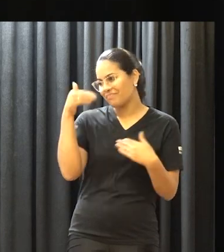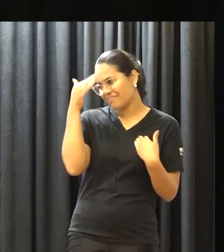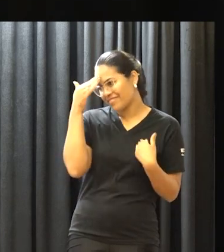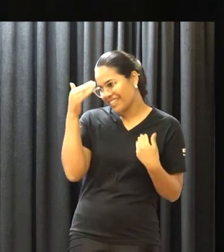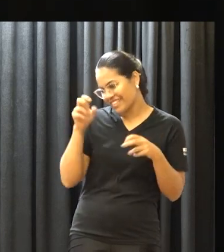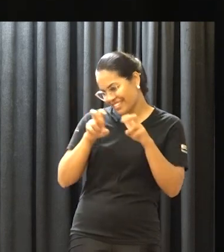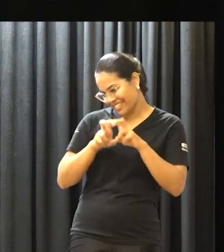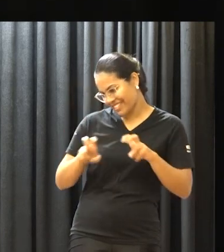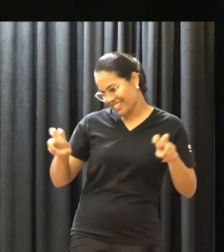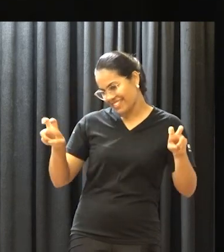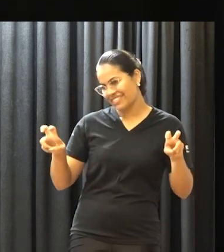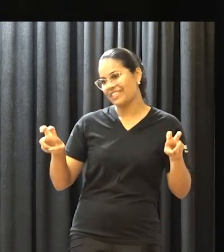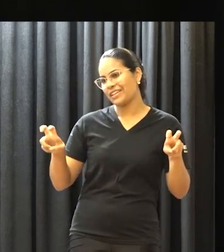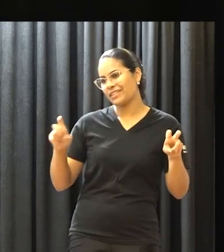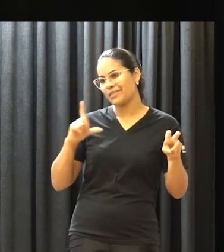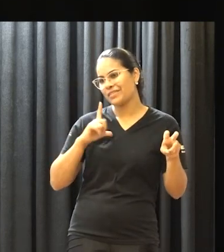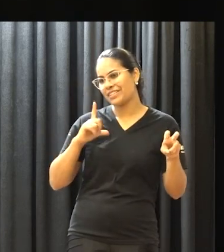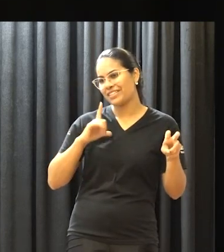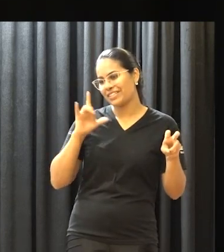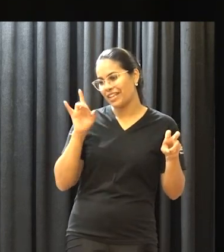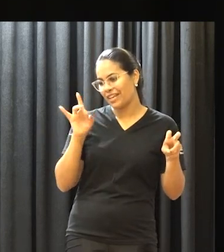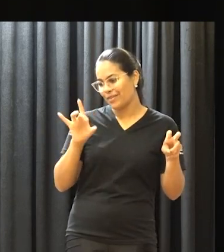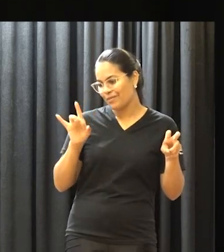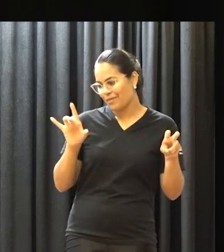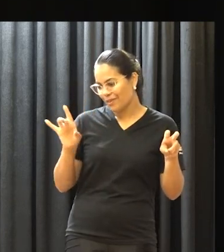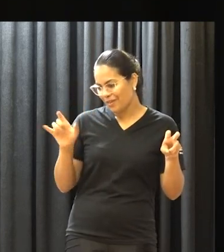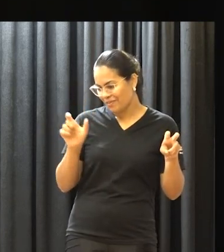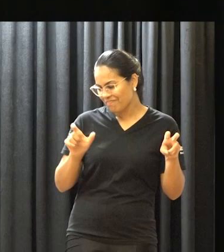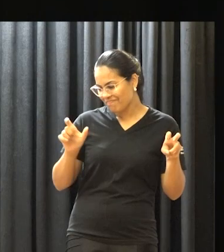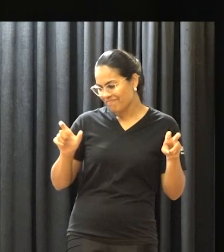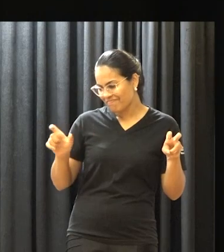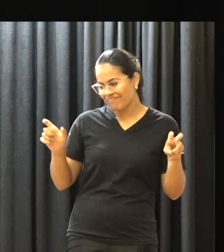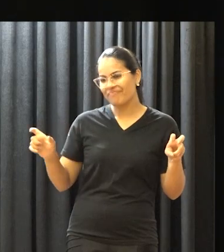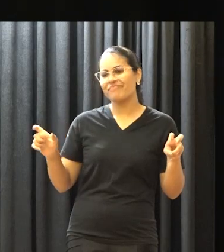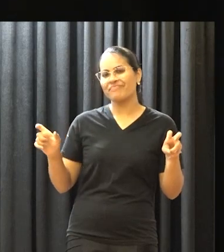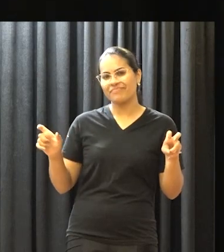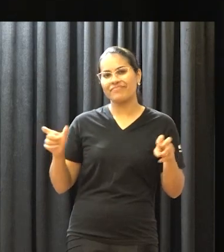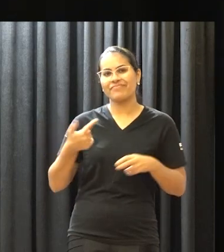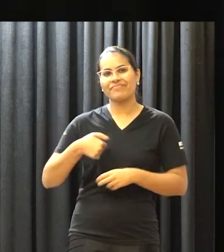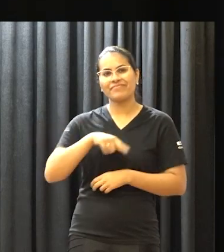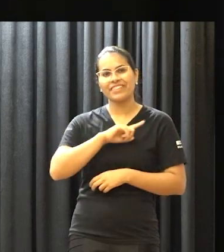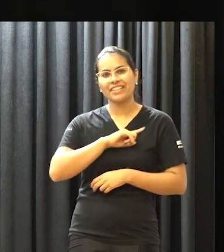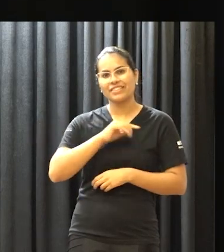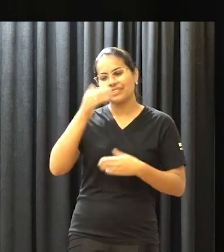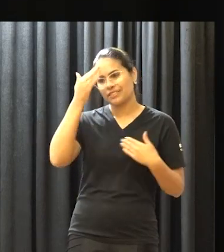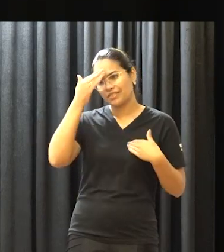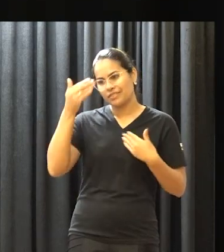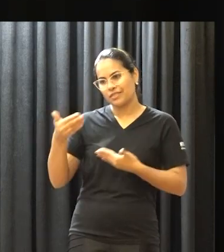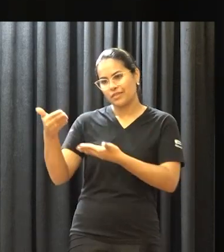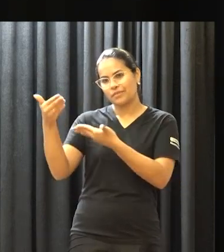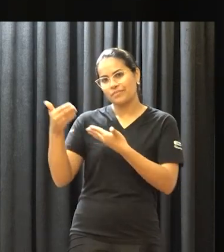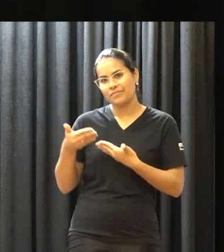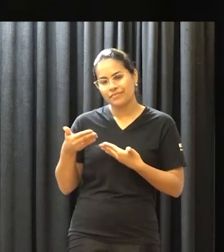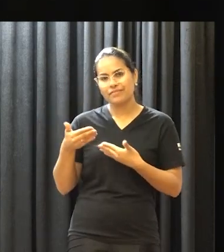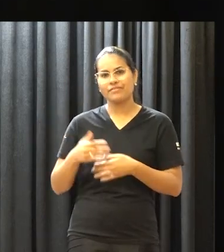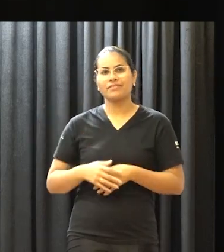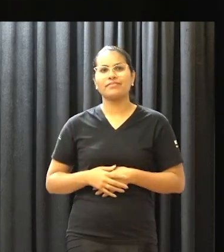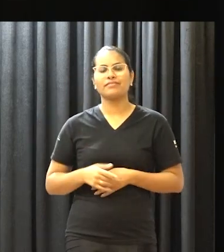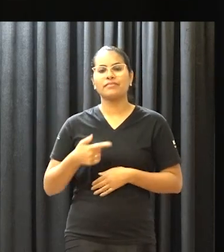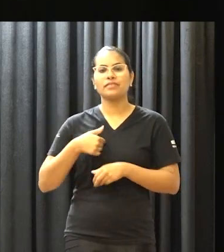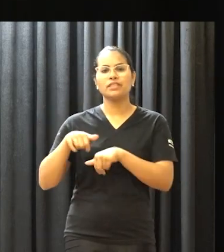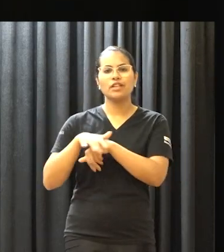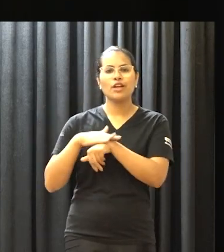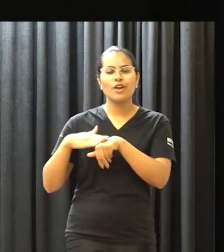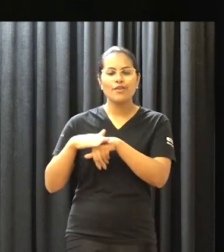duas personalidades que a gente sempre tem parte no campo da deficiência. Eu lembro que eu comecei com a marcha um